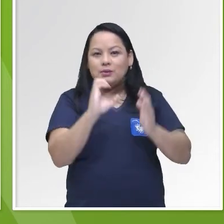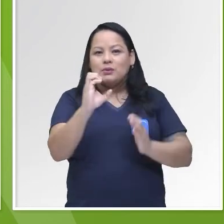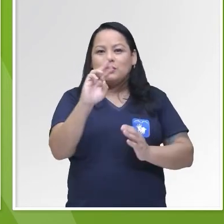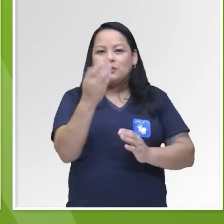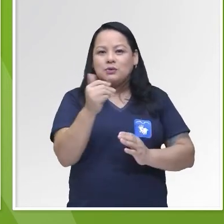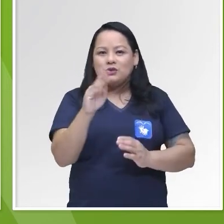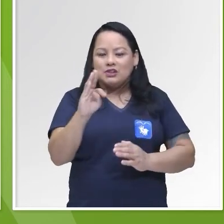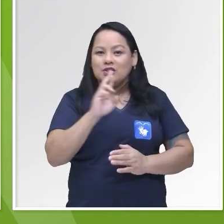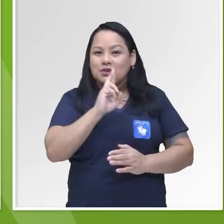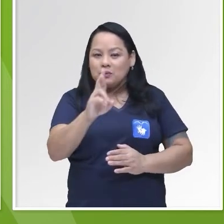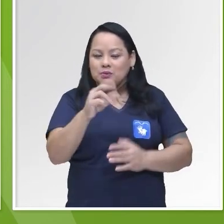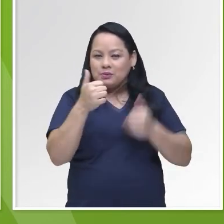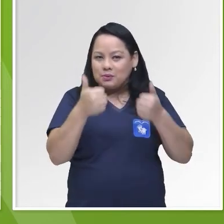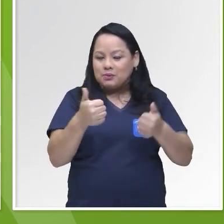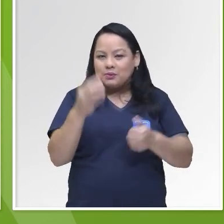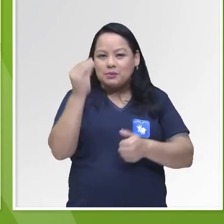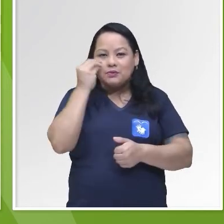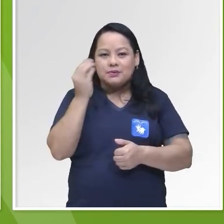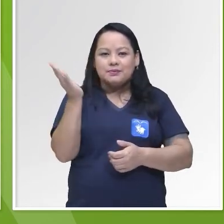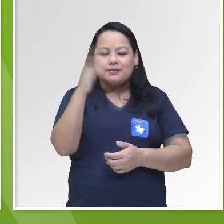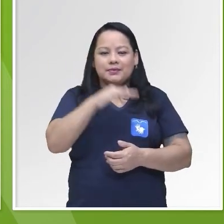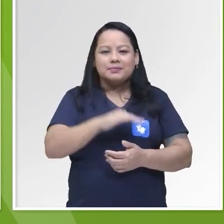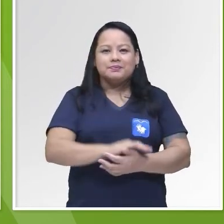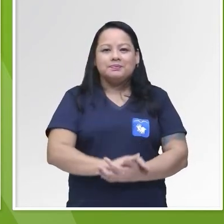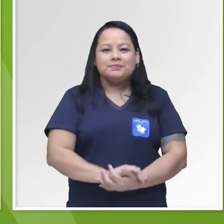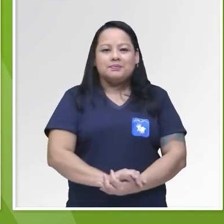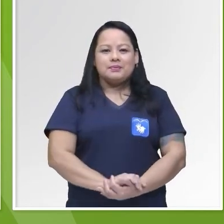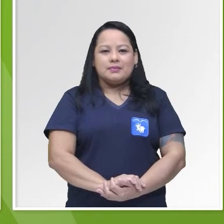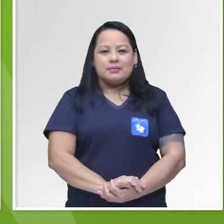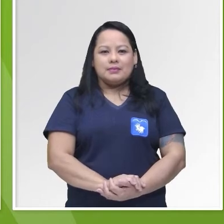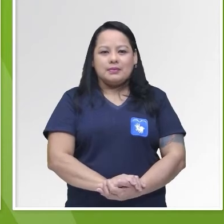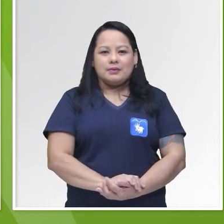Tudo bem, gente? Vamos lá assistir.